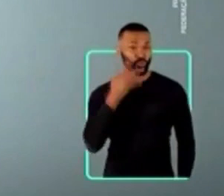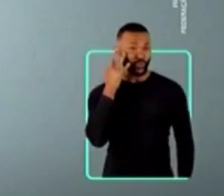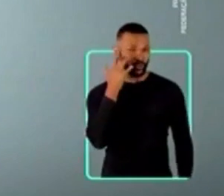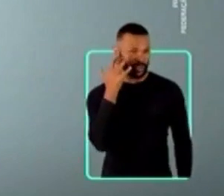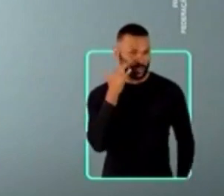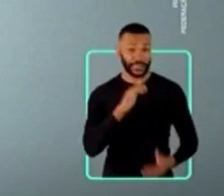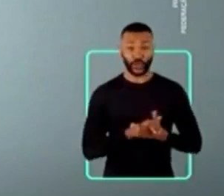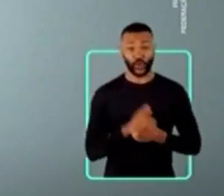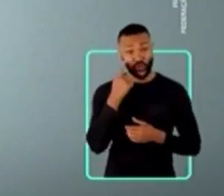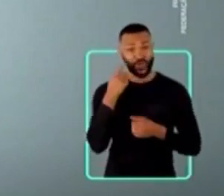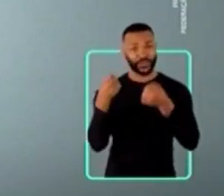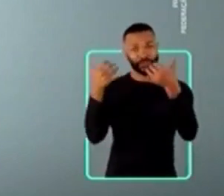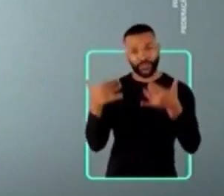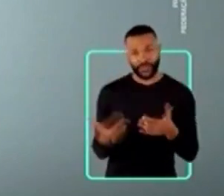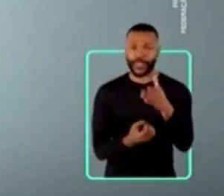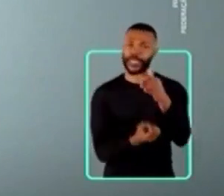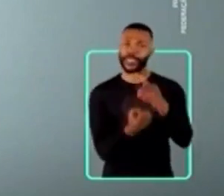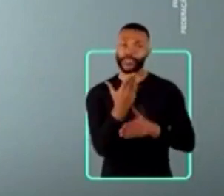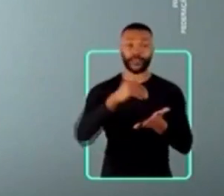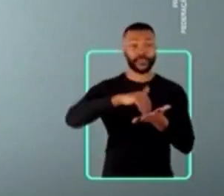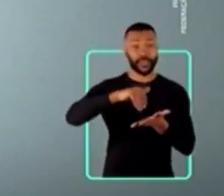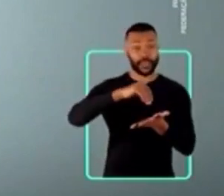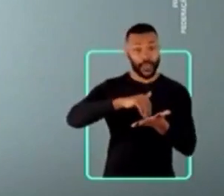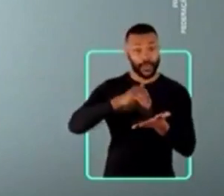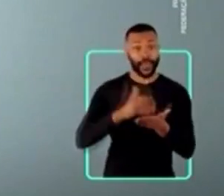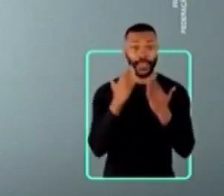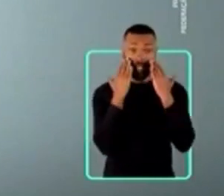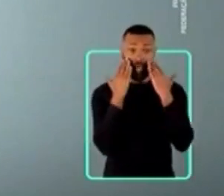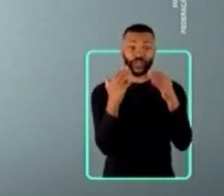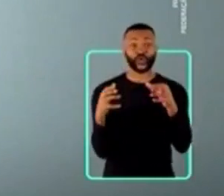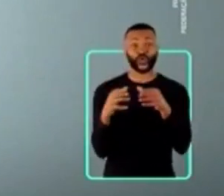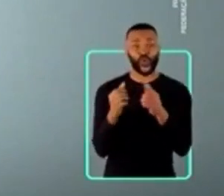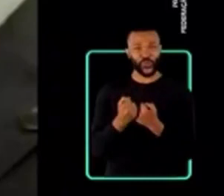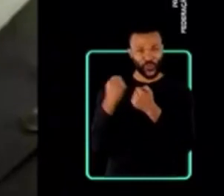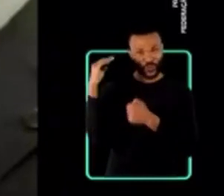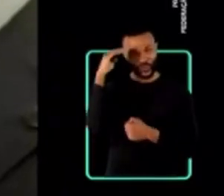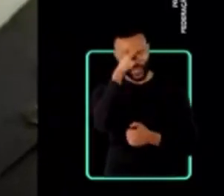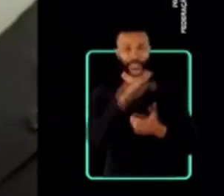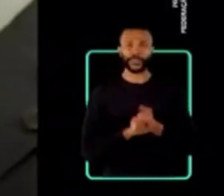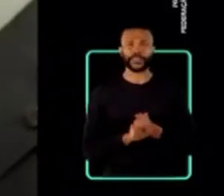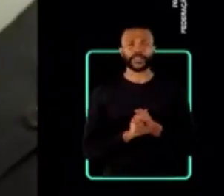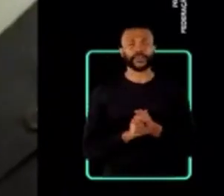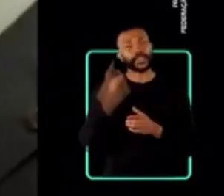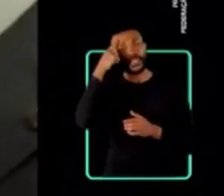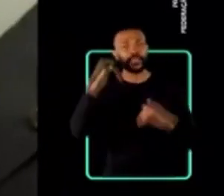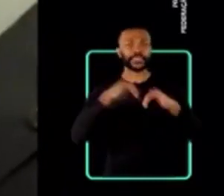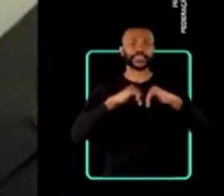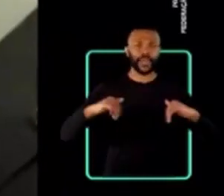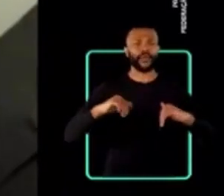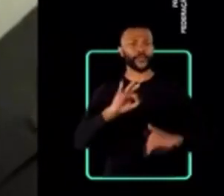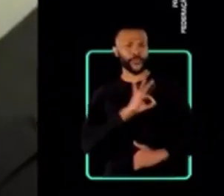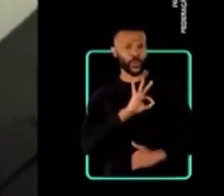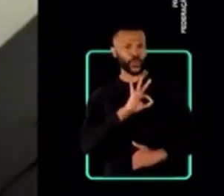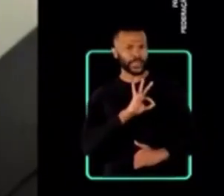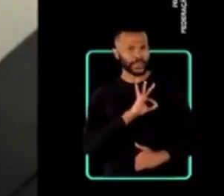Tarcísio. Veja o que ele falou sobre criar mais secretarias quando estava na frente de bolsonaristas. A ideia da separação das secretarias, cada